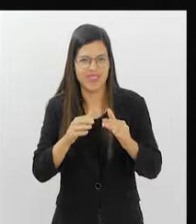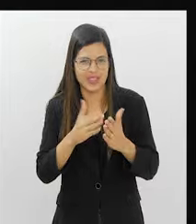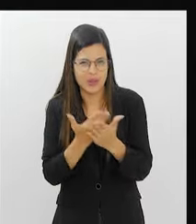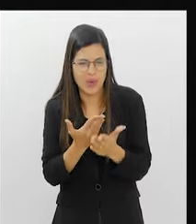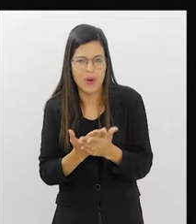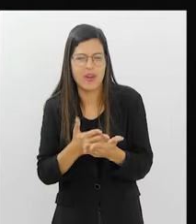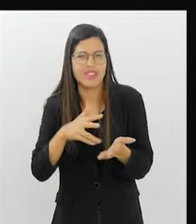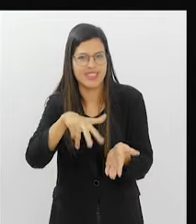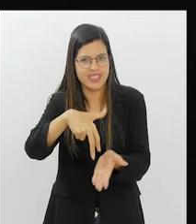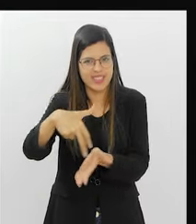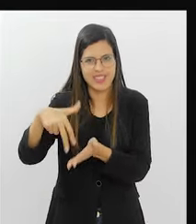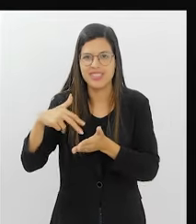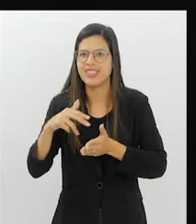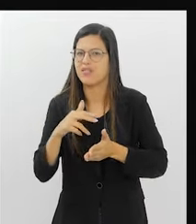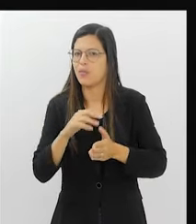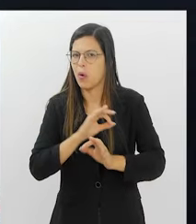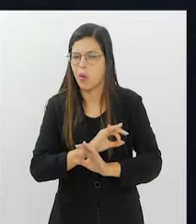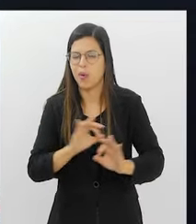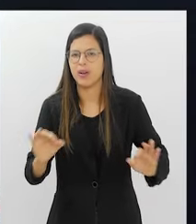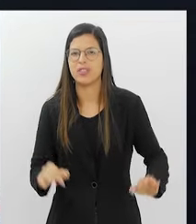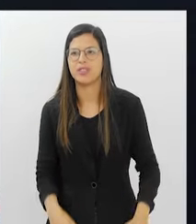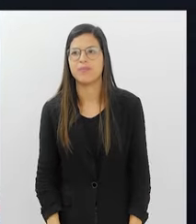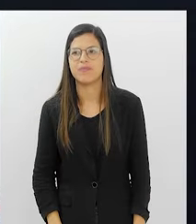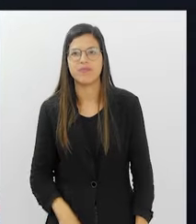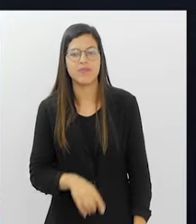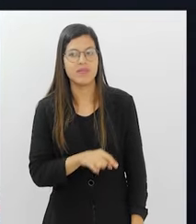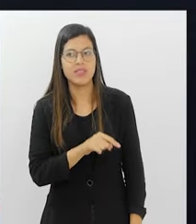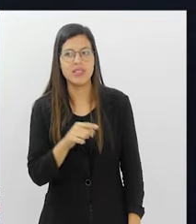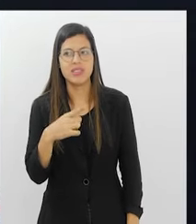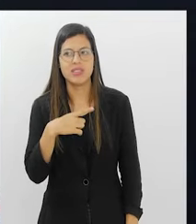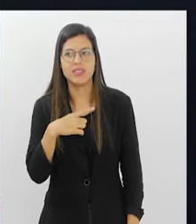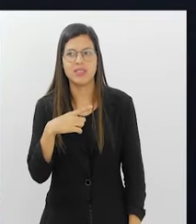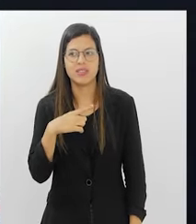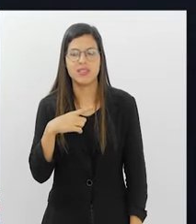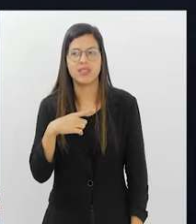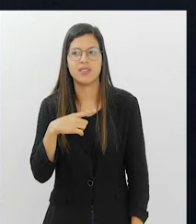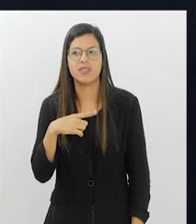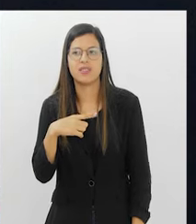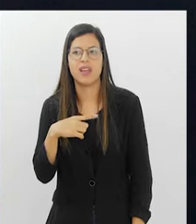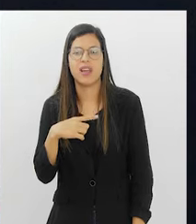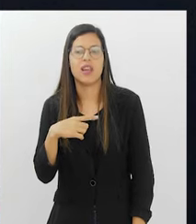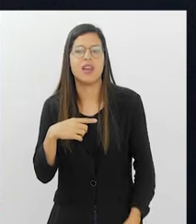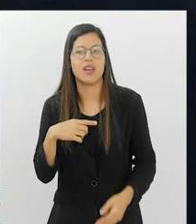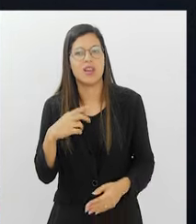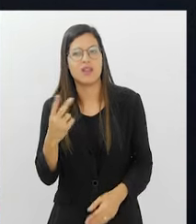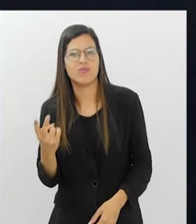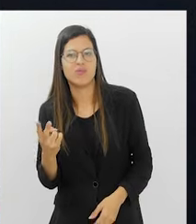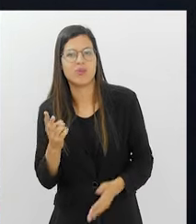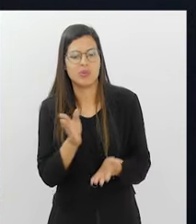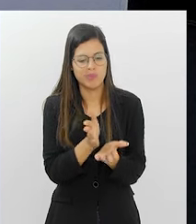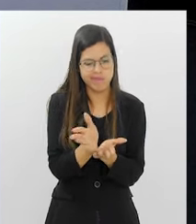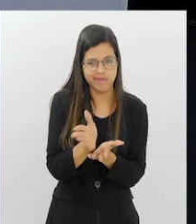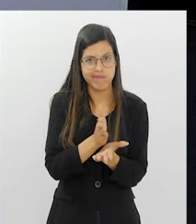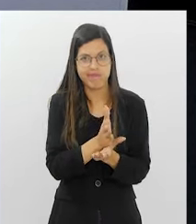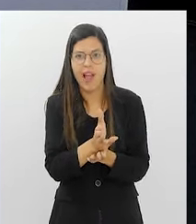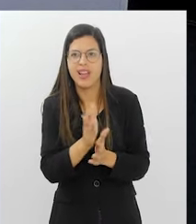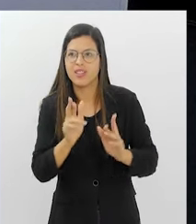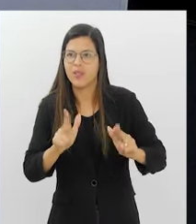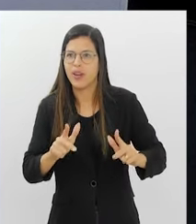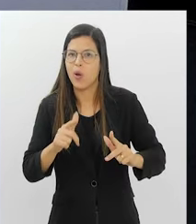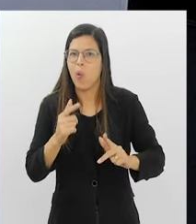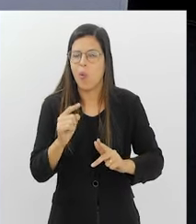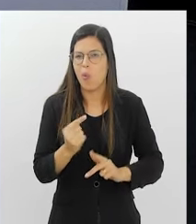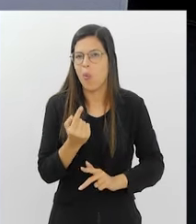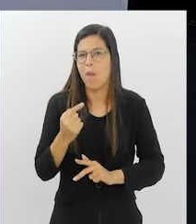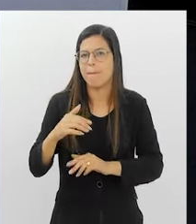fazer aula fora é incrível vocês T aí dois caminhos né não vou dizer diferentes mas de de olhares diferentes um mais clássico né e